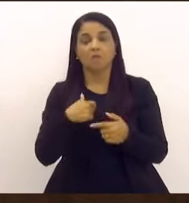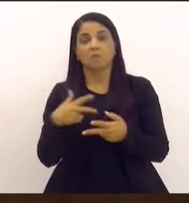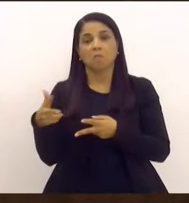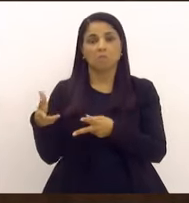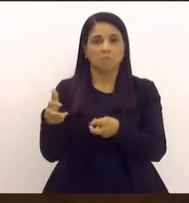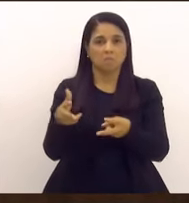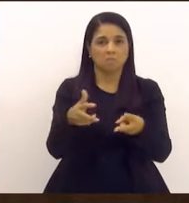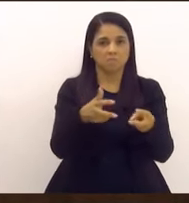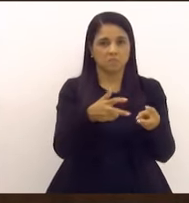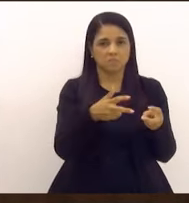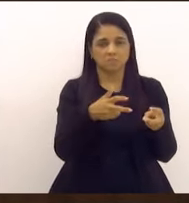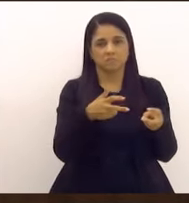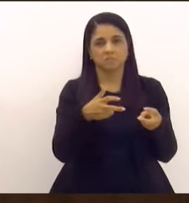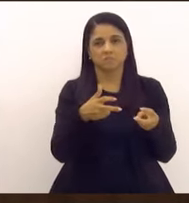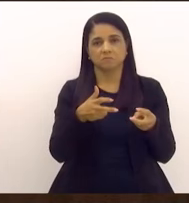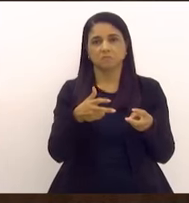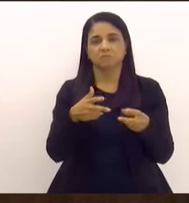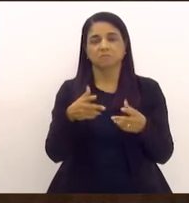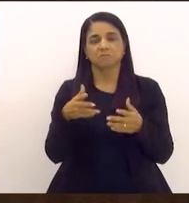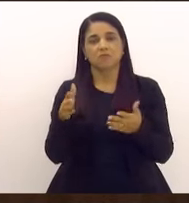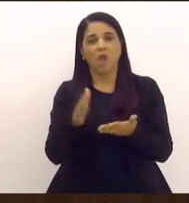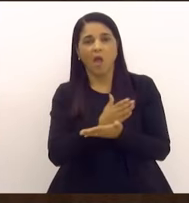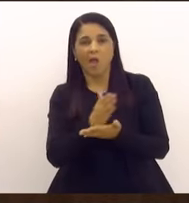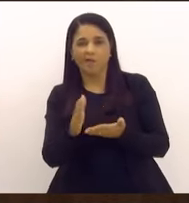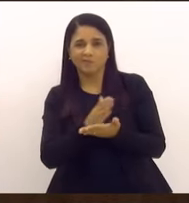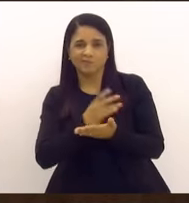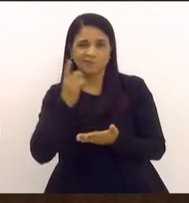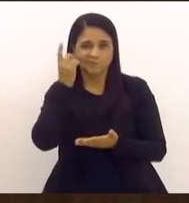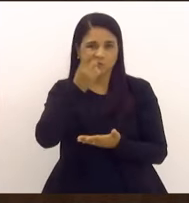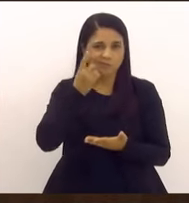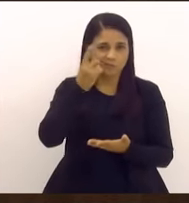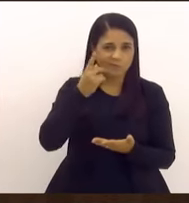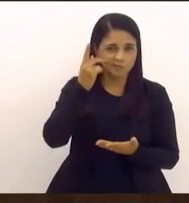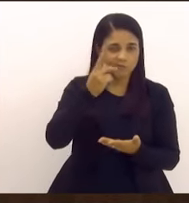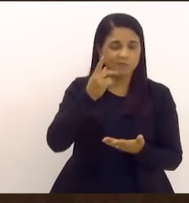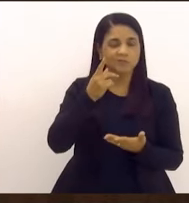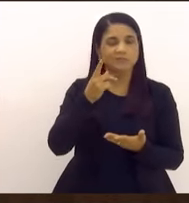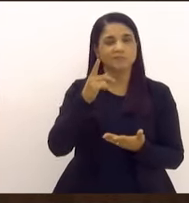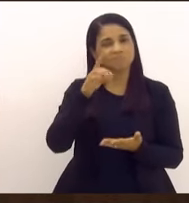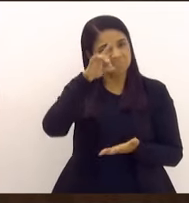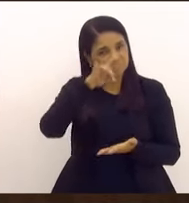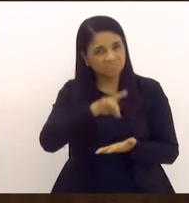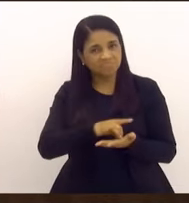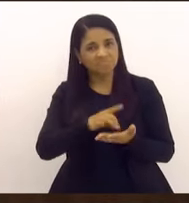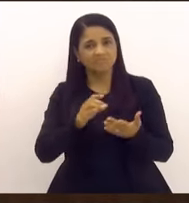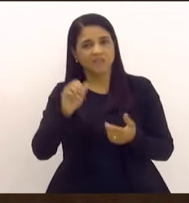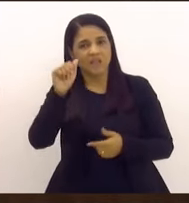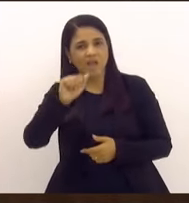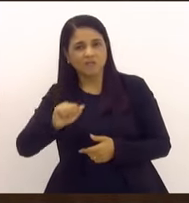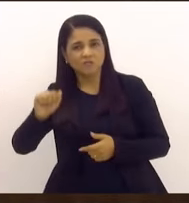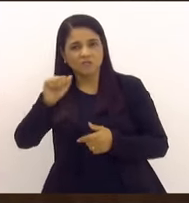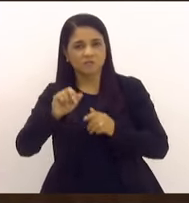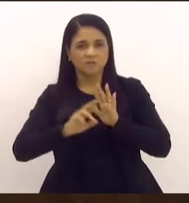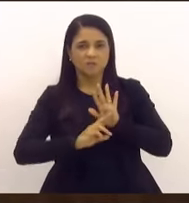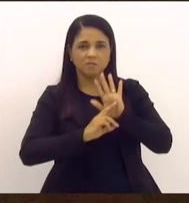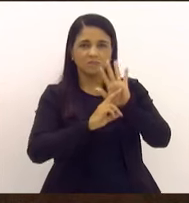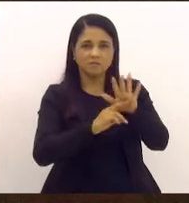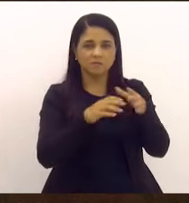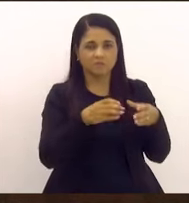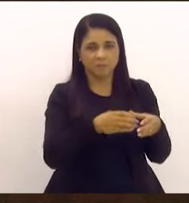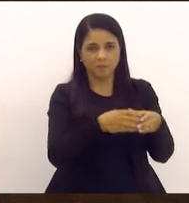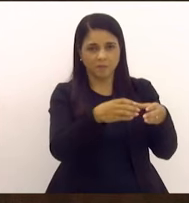vejo alguns parlamentares e até com legitimidade as associações de representação de